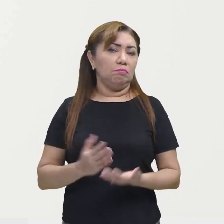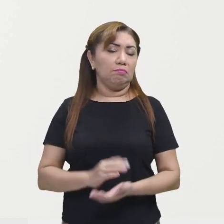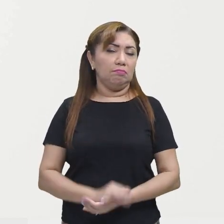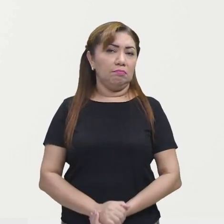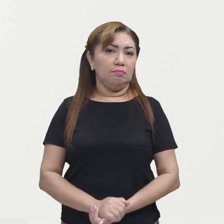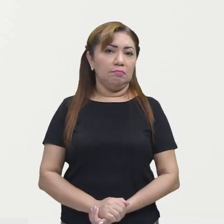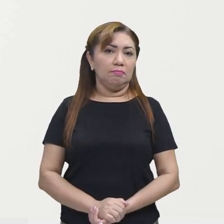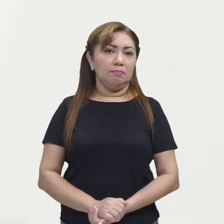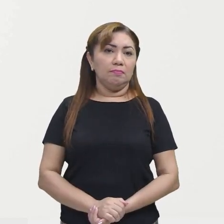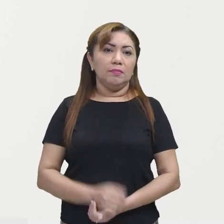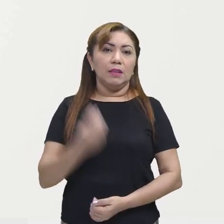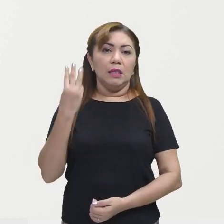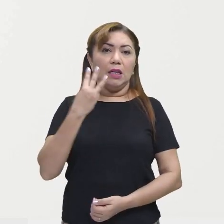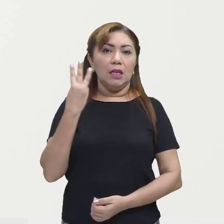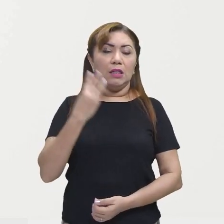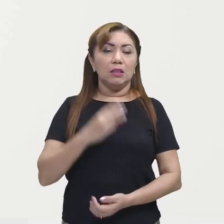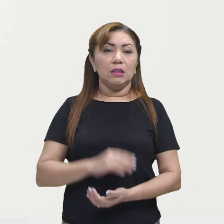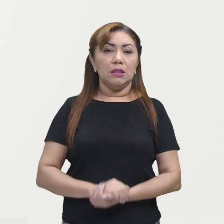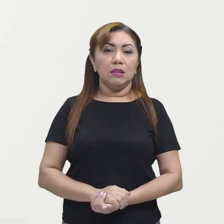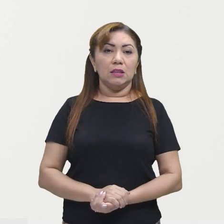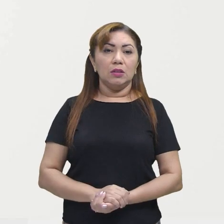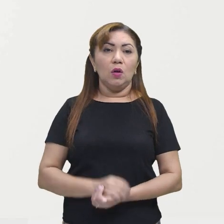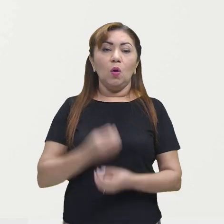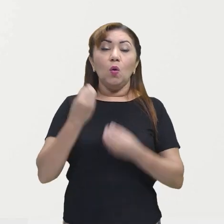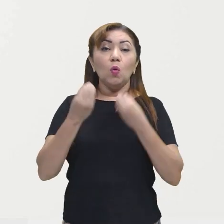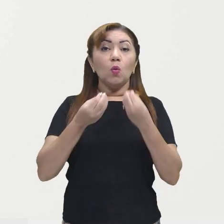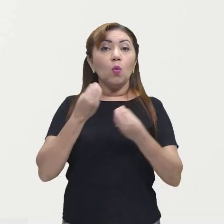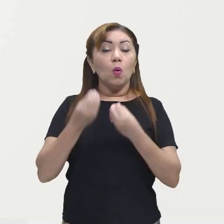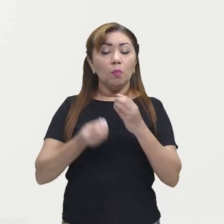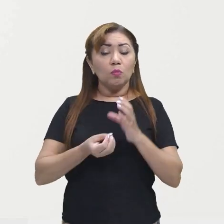Número 3. Como ocorre a